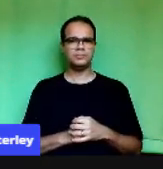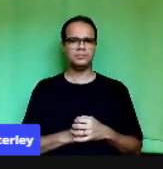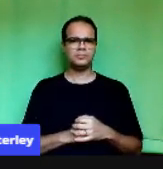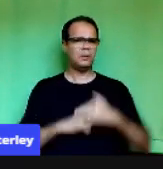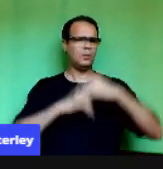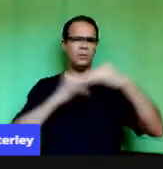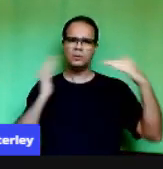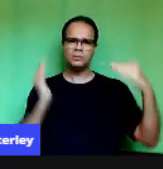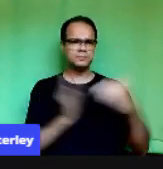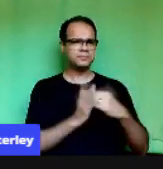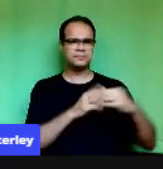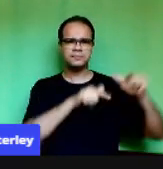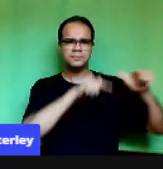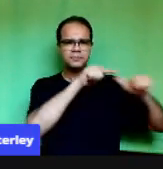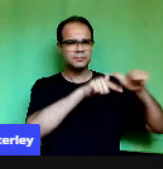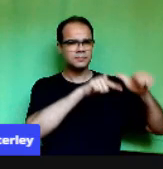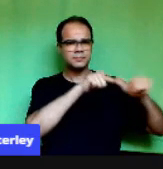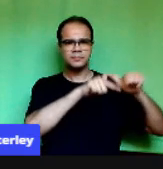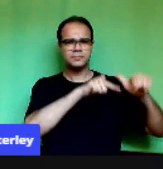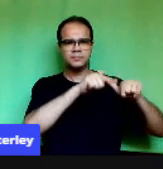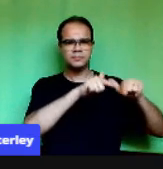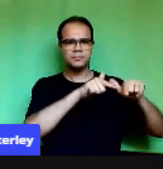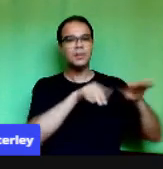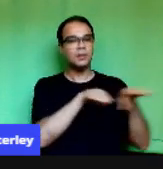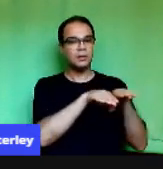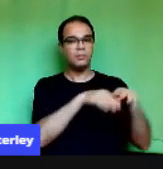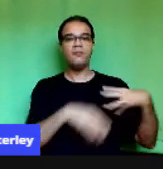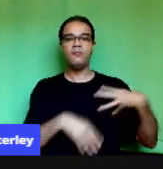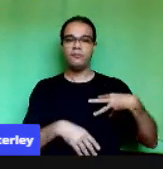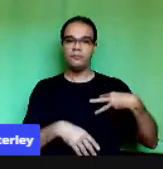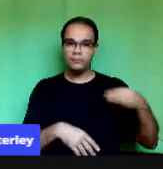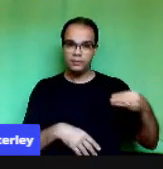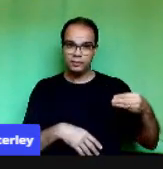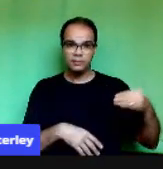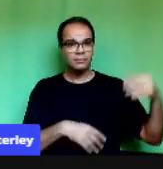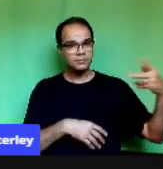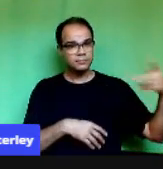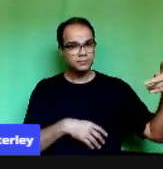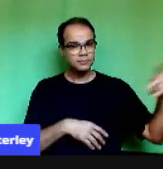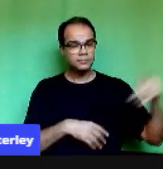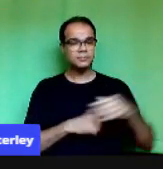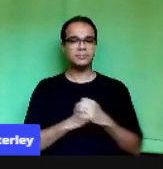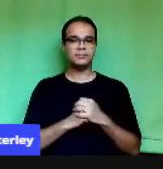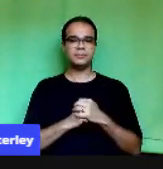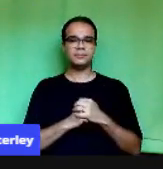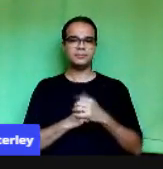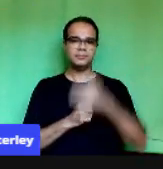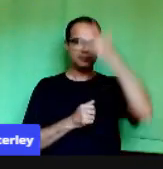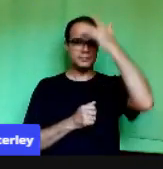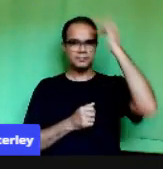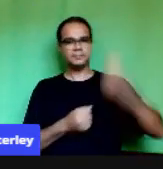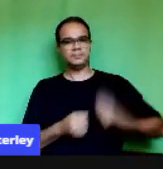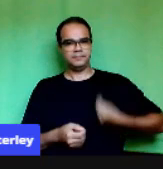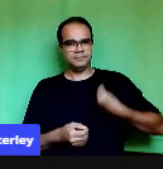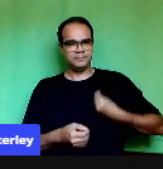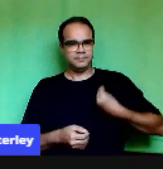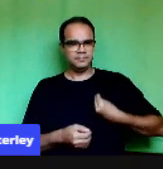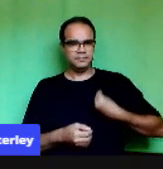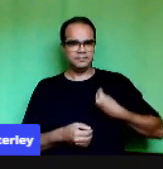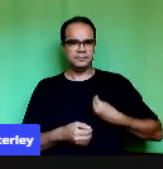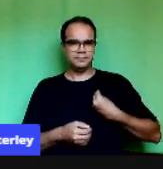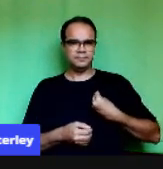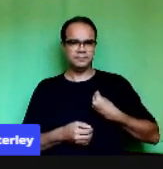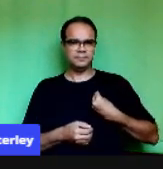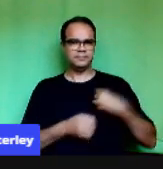trabalhadores e filhos desses trabalhadores do campo. O sujeito que vive no campo, em um tempo,